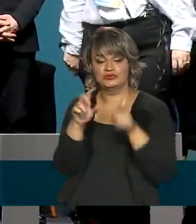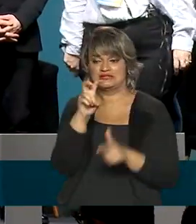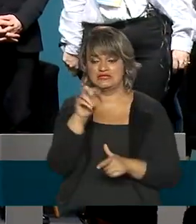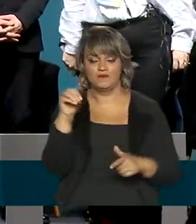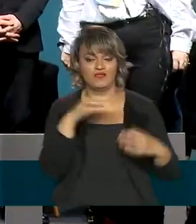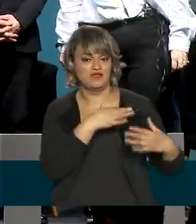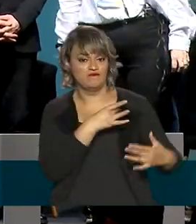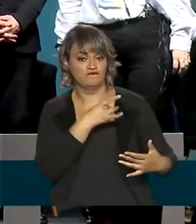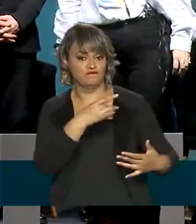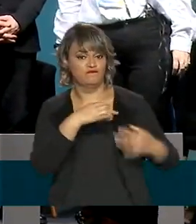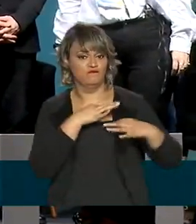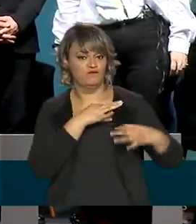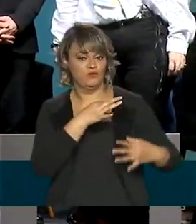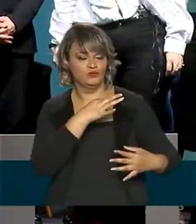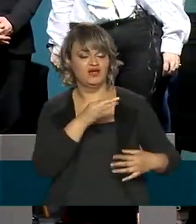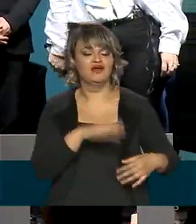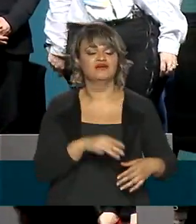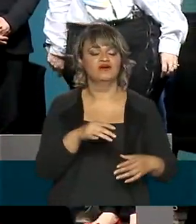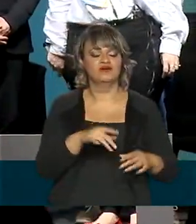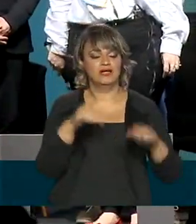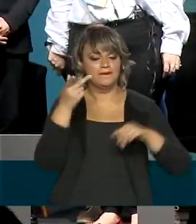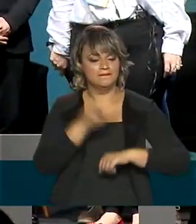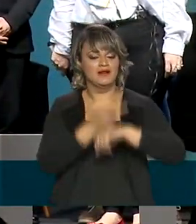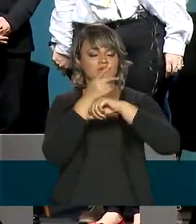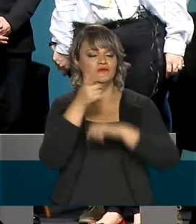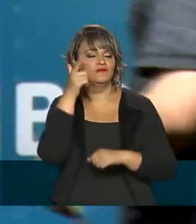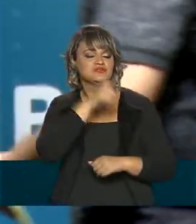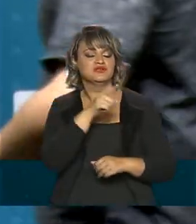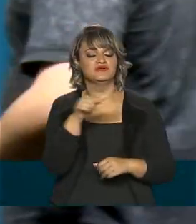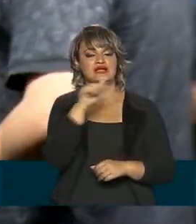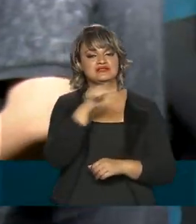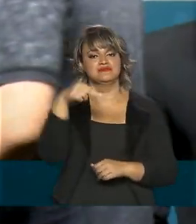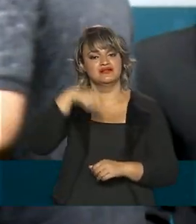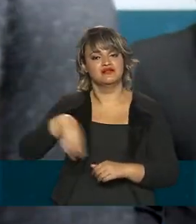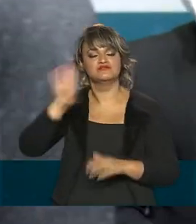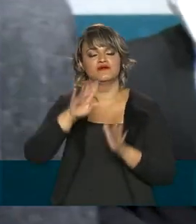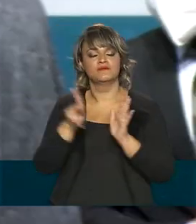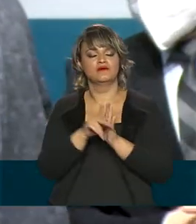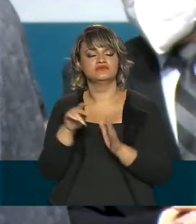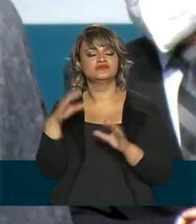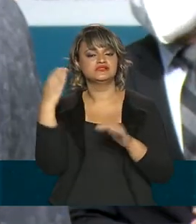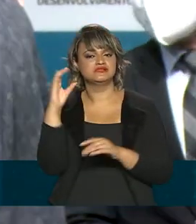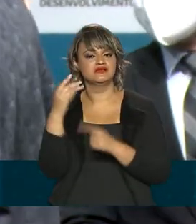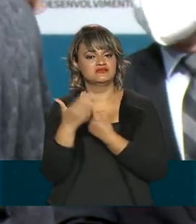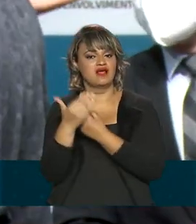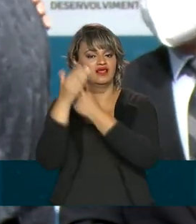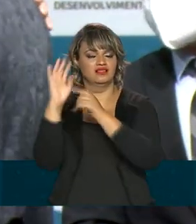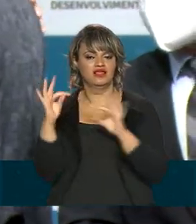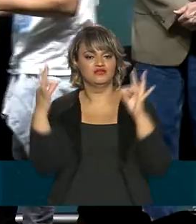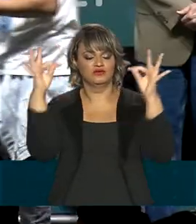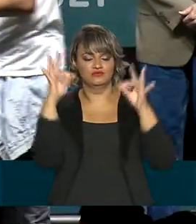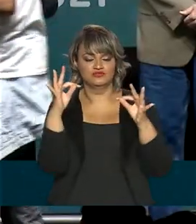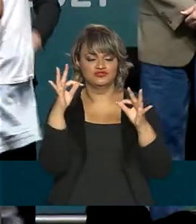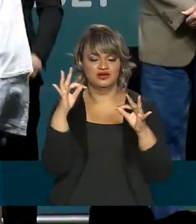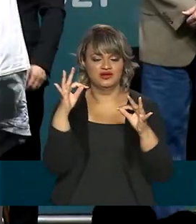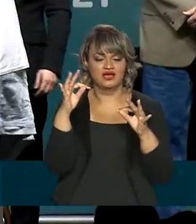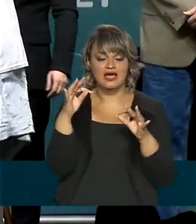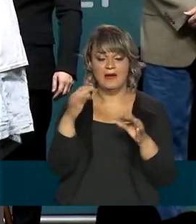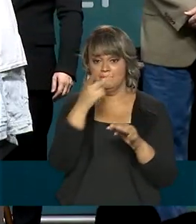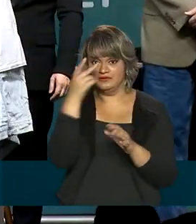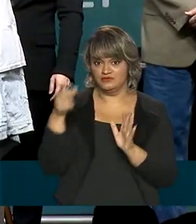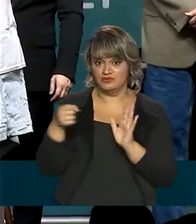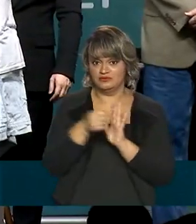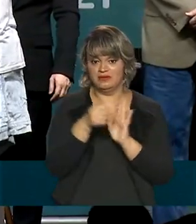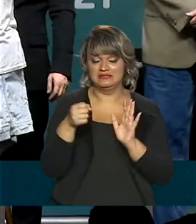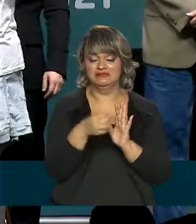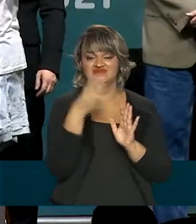50 voluntários foram premiados na Semana Nacional de Ciência e Tecnologia em nome dos mais de três mil participantes do